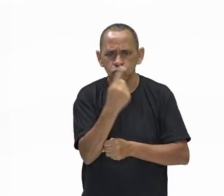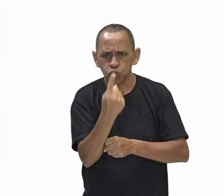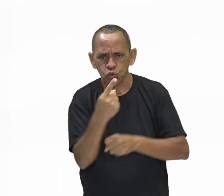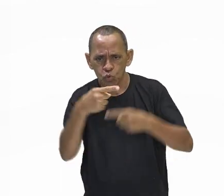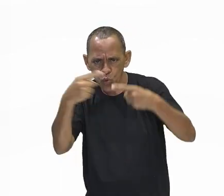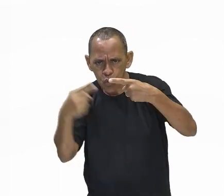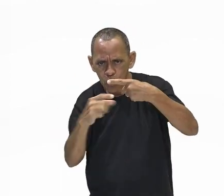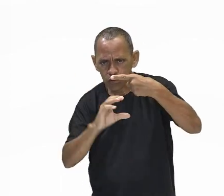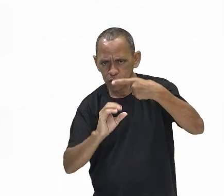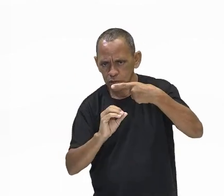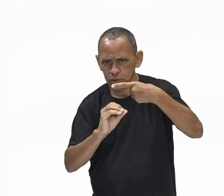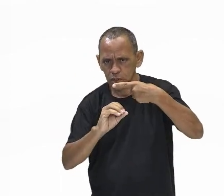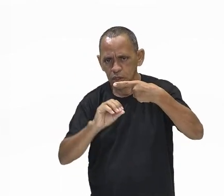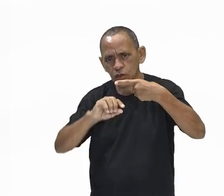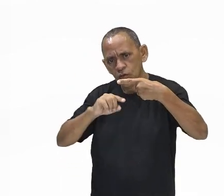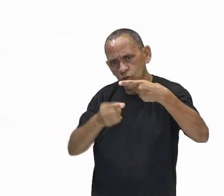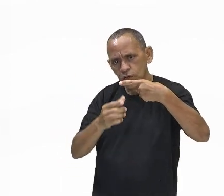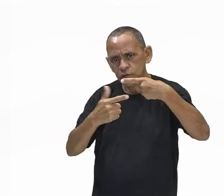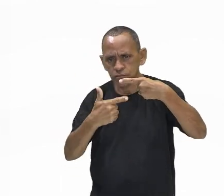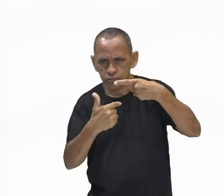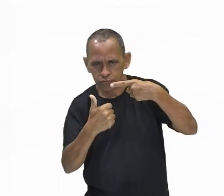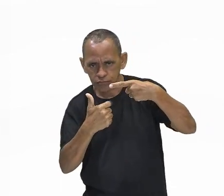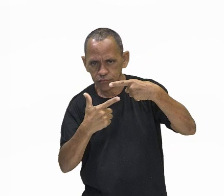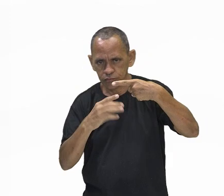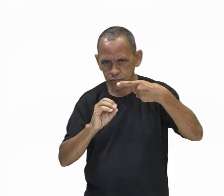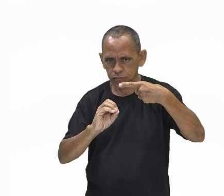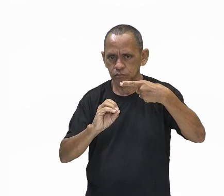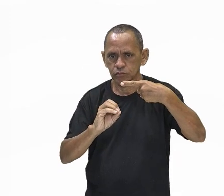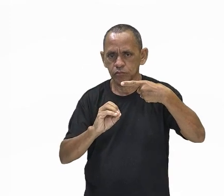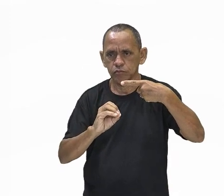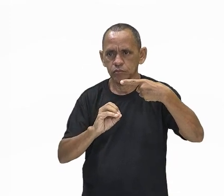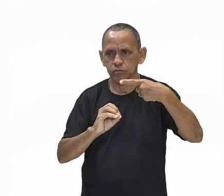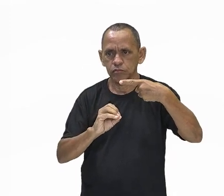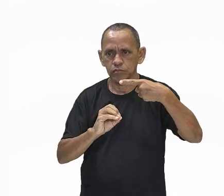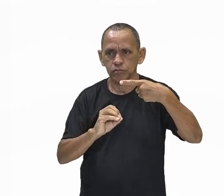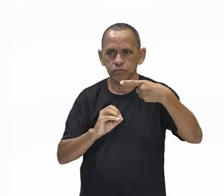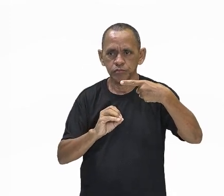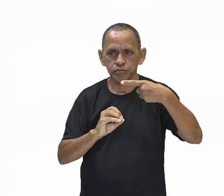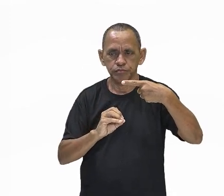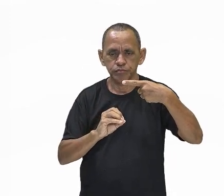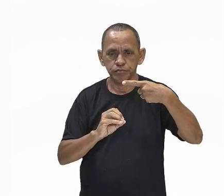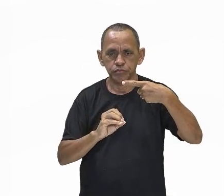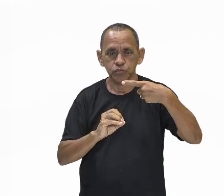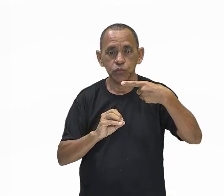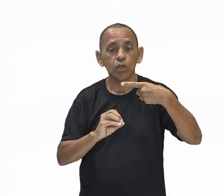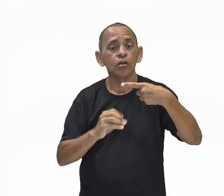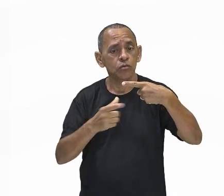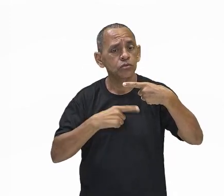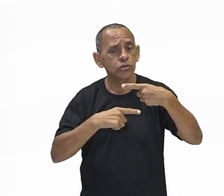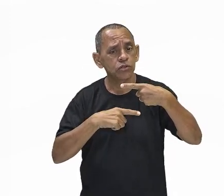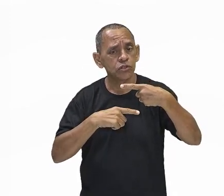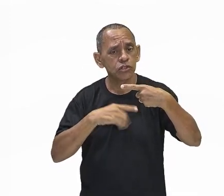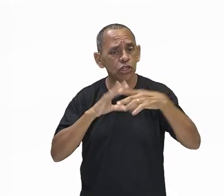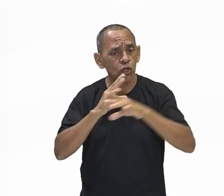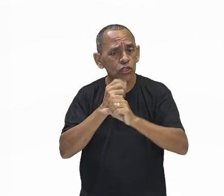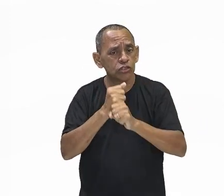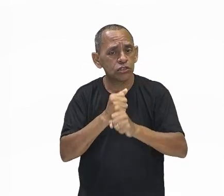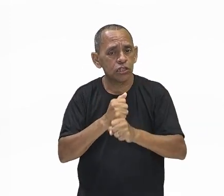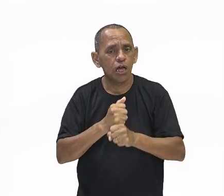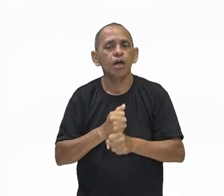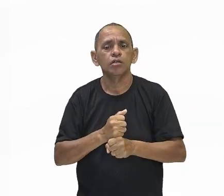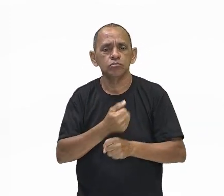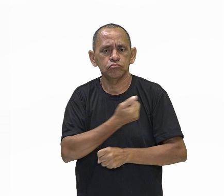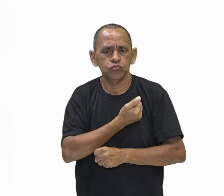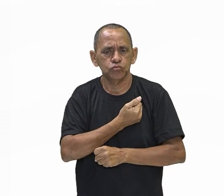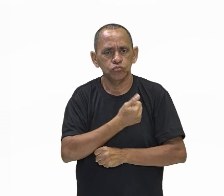bem? 1 dividido por 0,1, quando você fizer essa divisão, você vai obter como resultado o número 10. Ou seja,